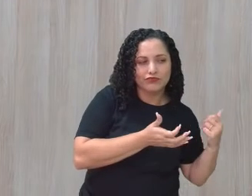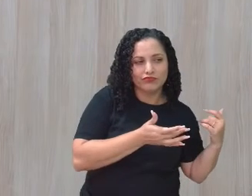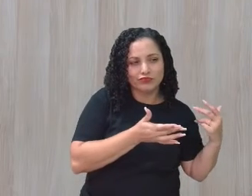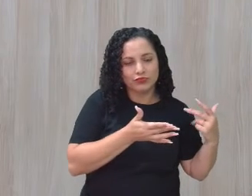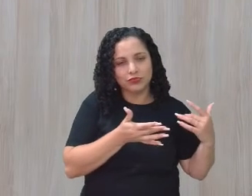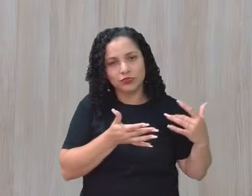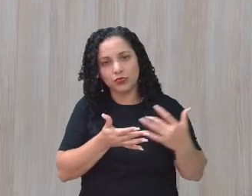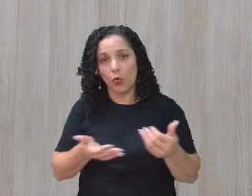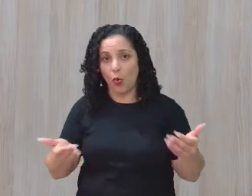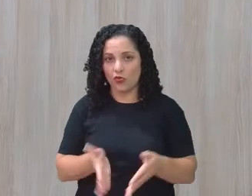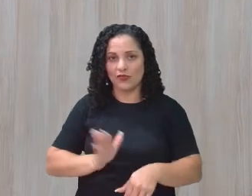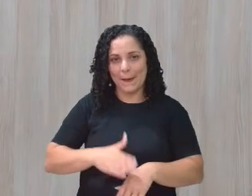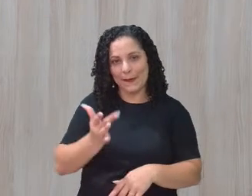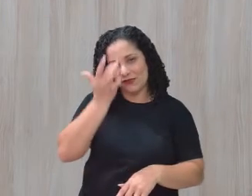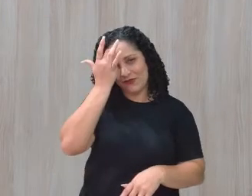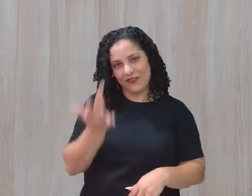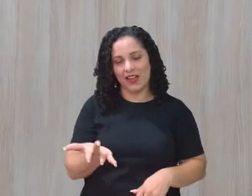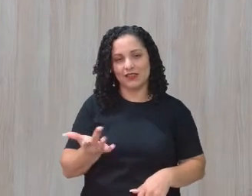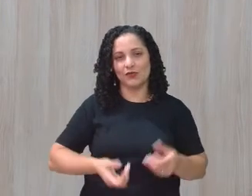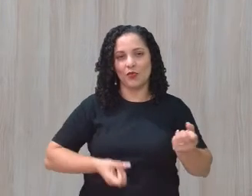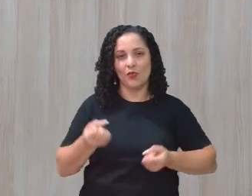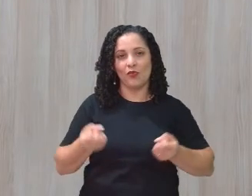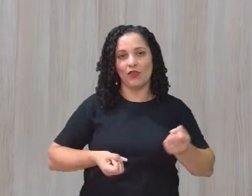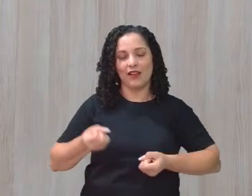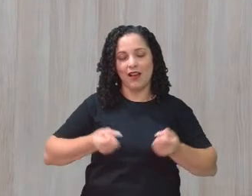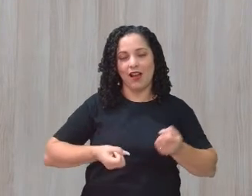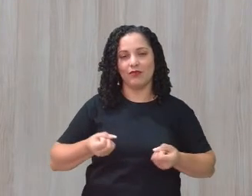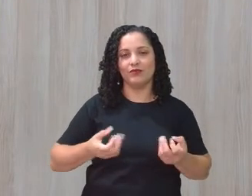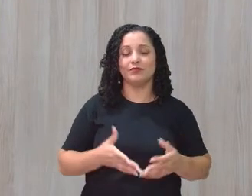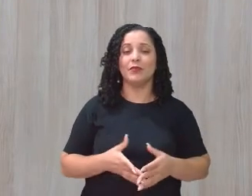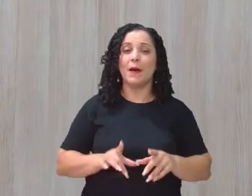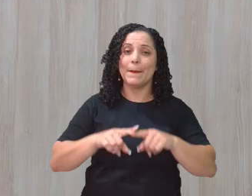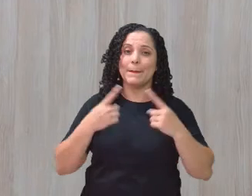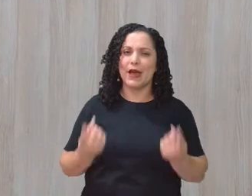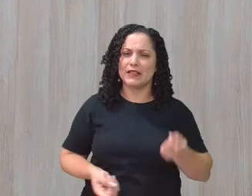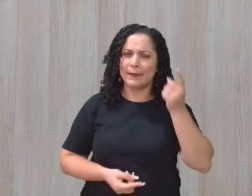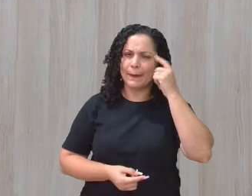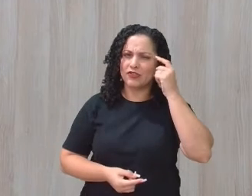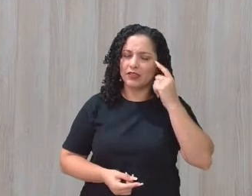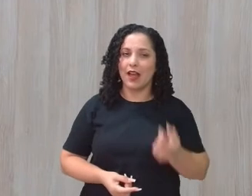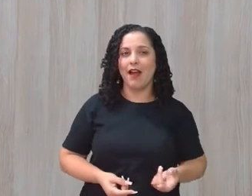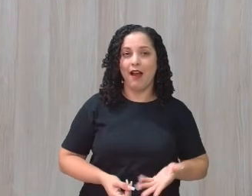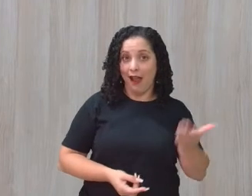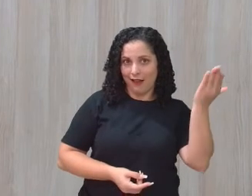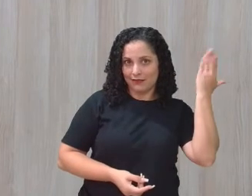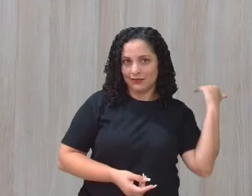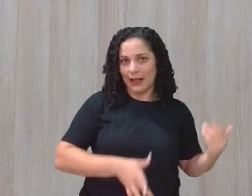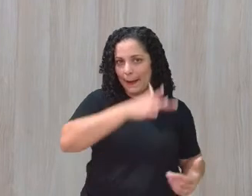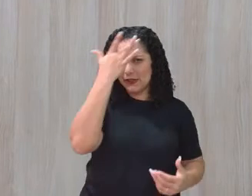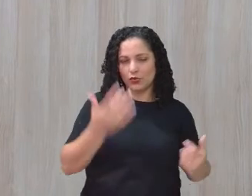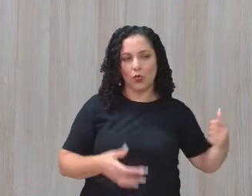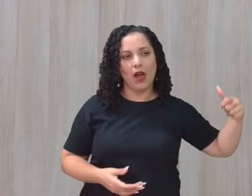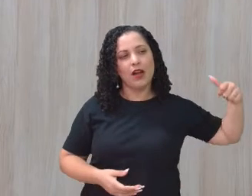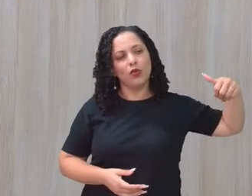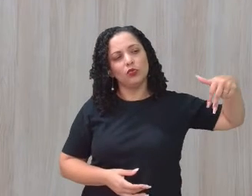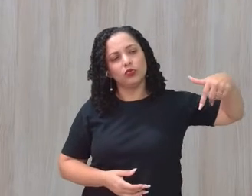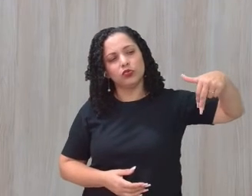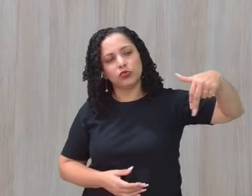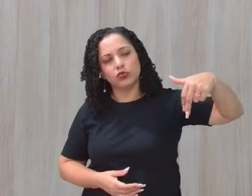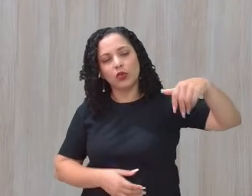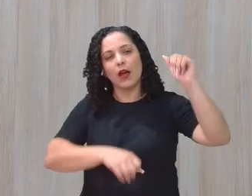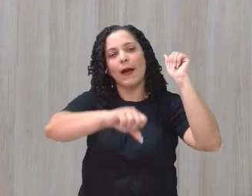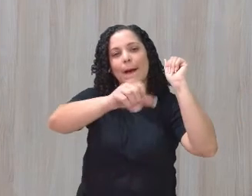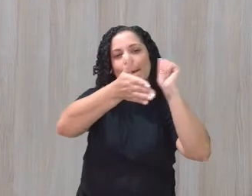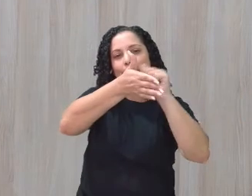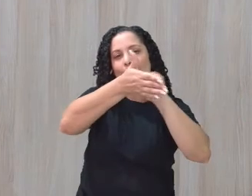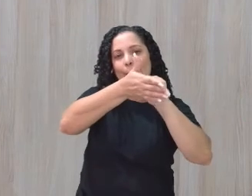manda de carro e chega. Mas imagine você ir porta a porta para entregar correspondência alheia, às